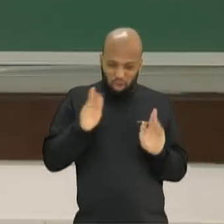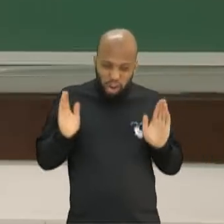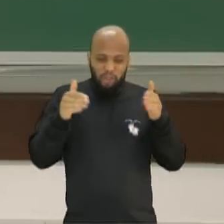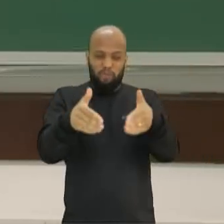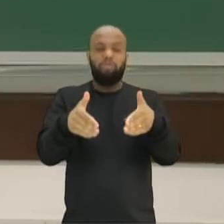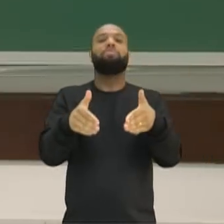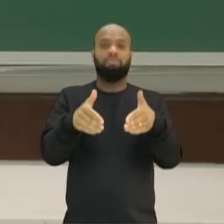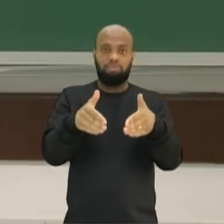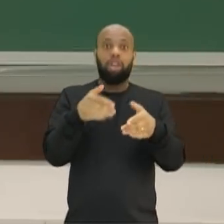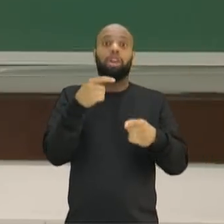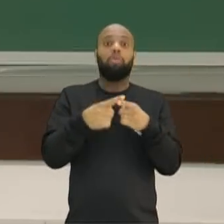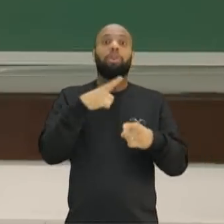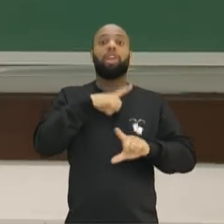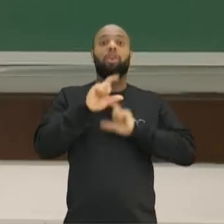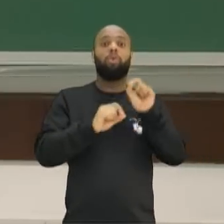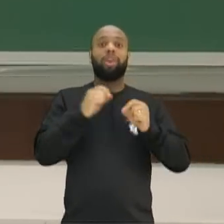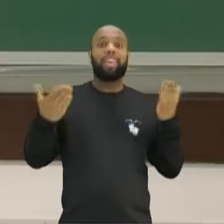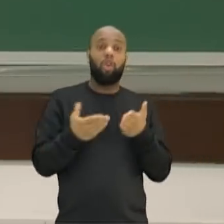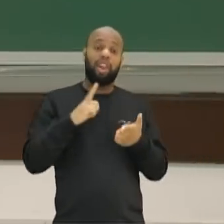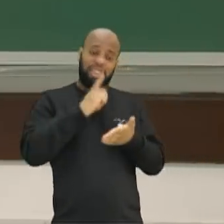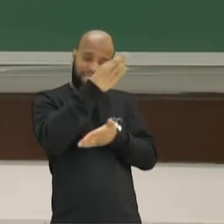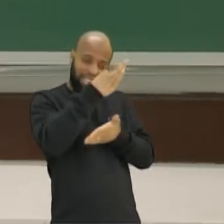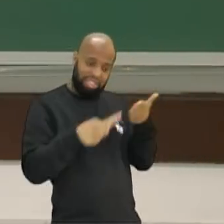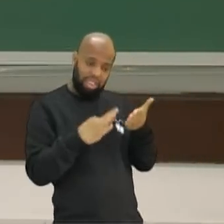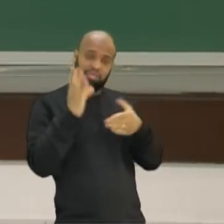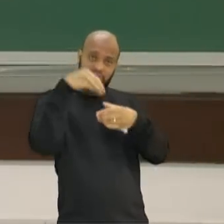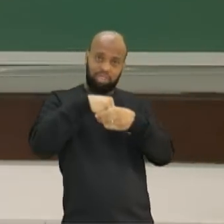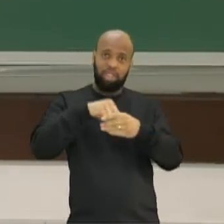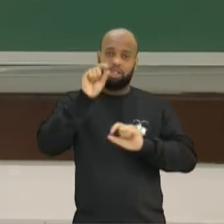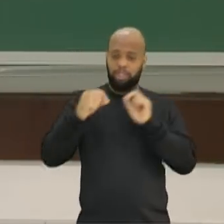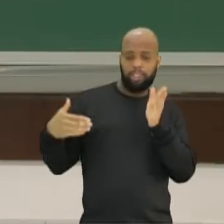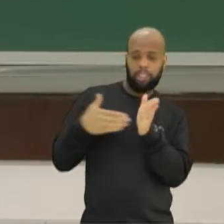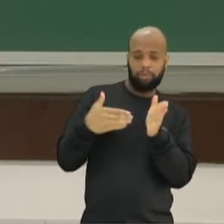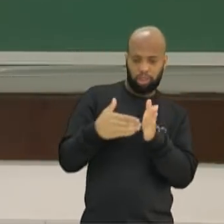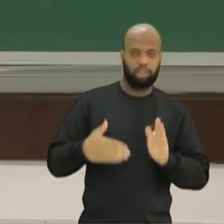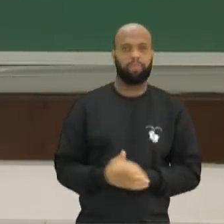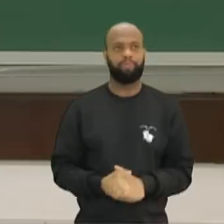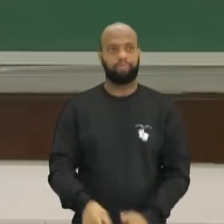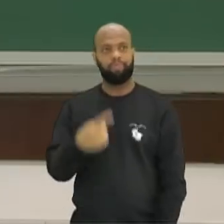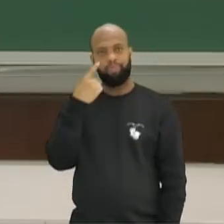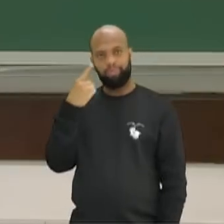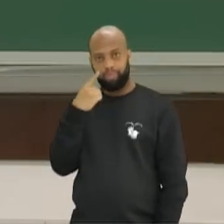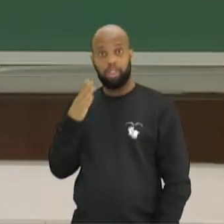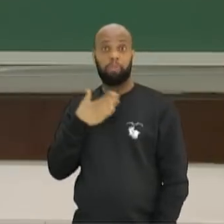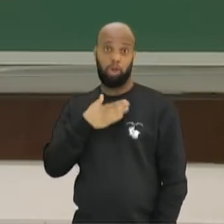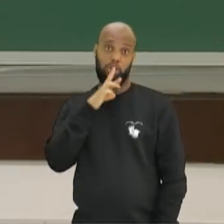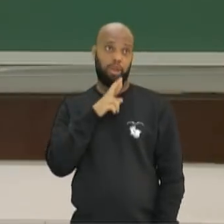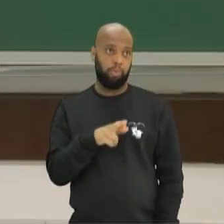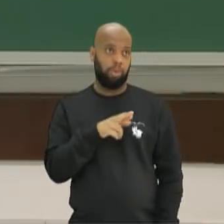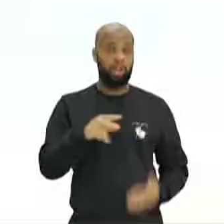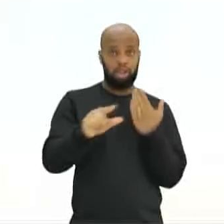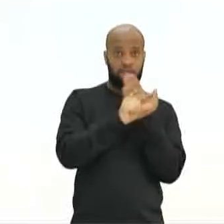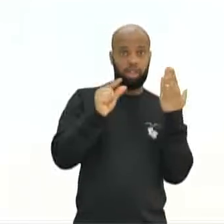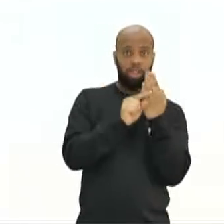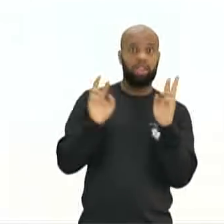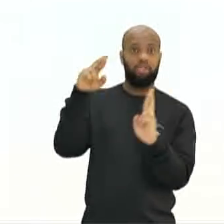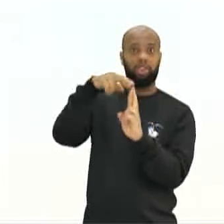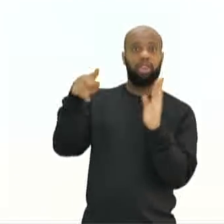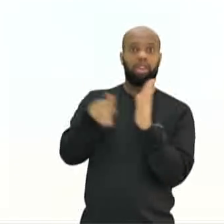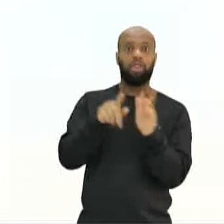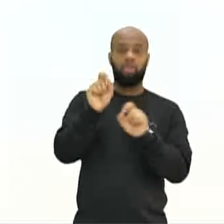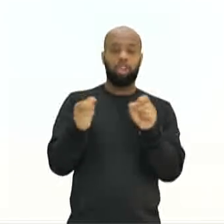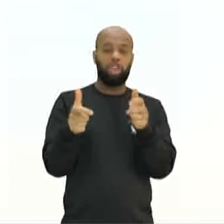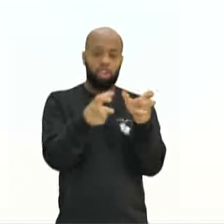texto? Porque nós temos ali indicação no texto dessa limitação. Olha o que eu trouxe para vocês. O autor faz referências a